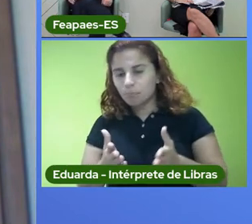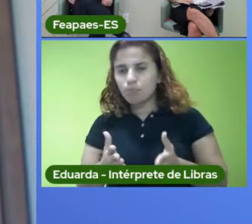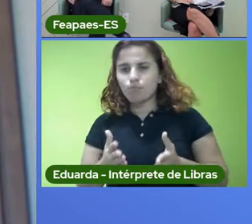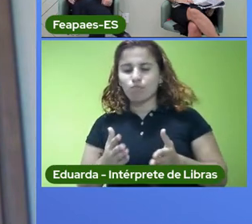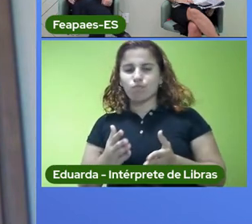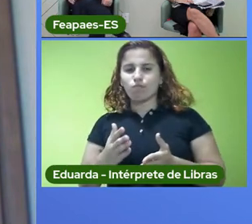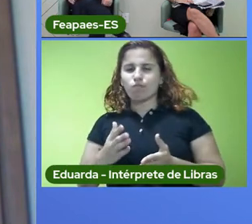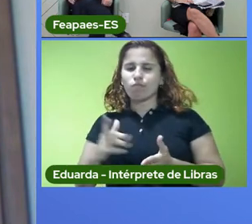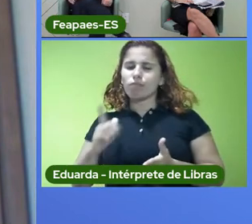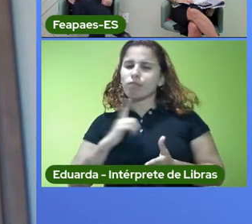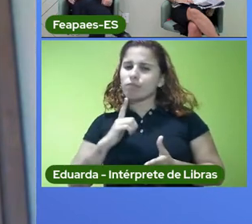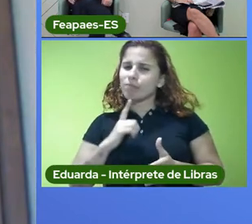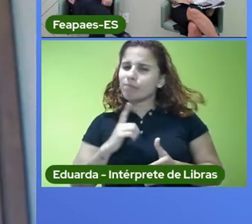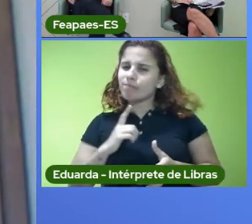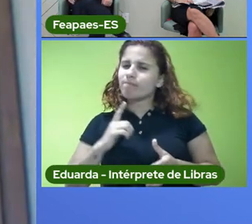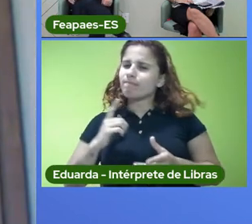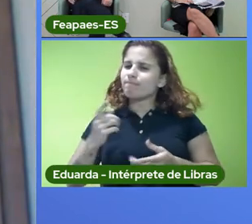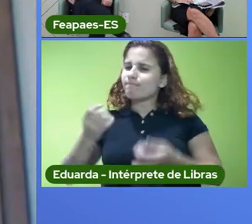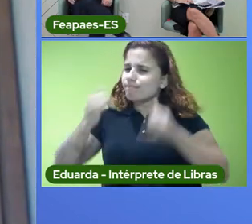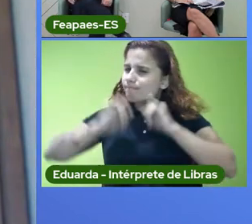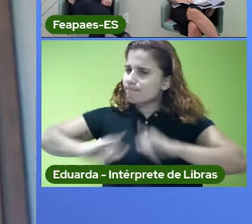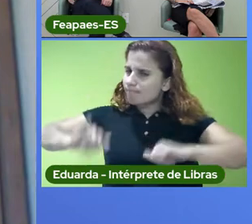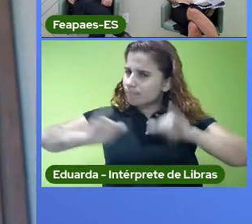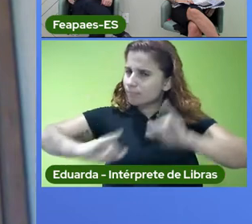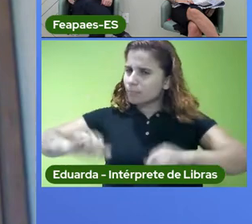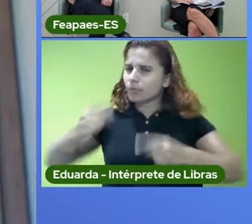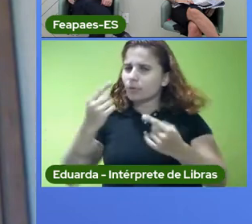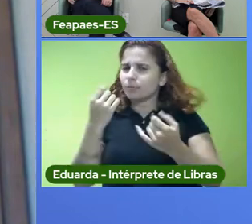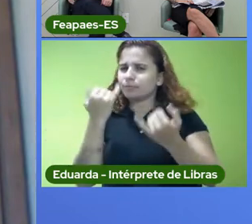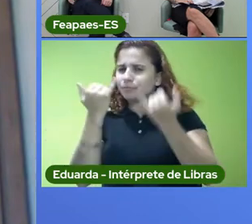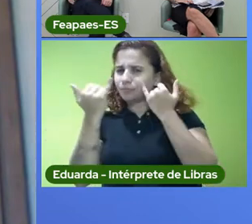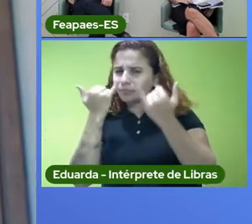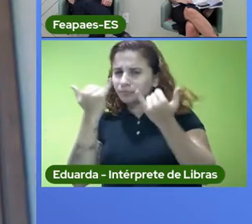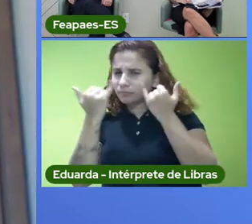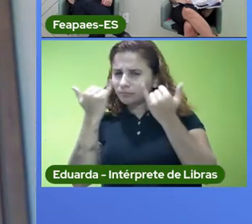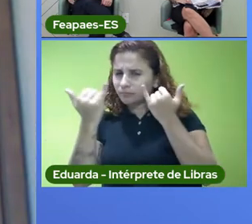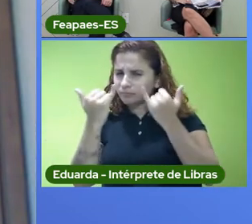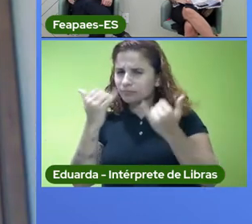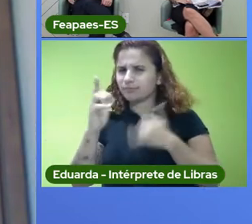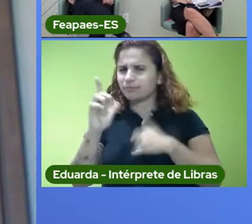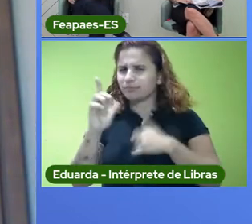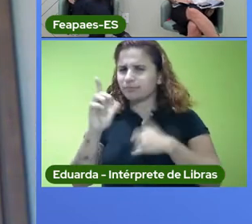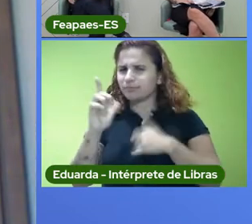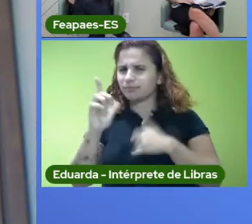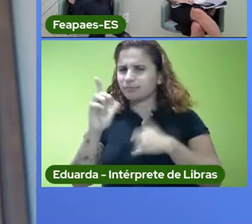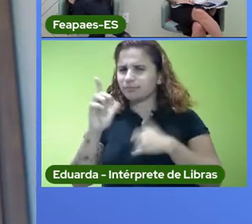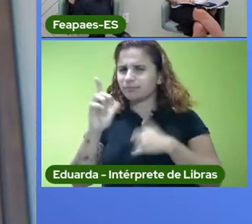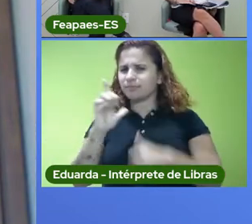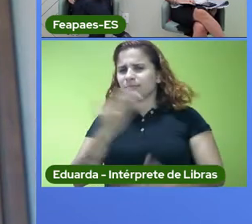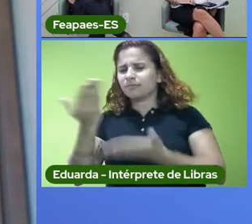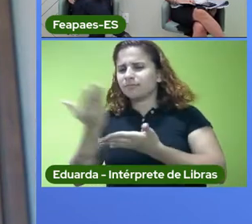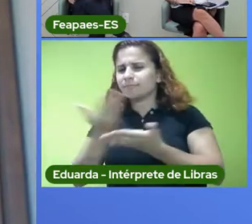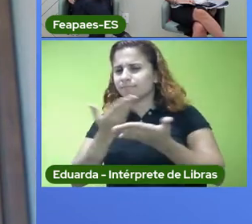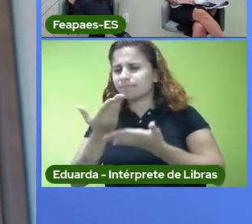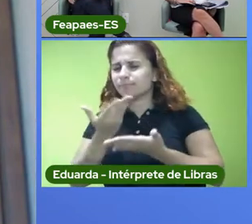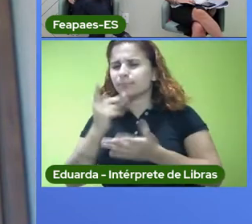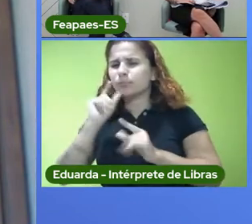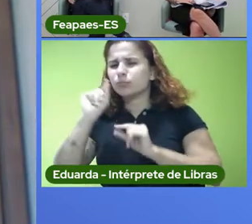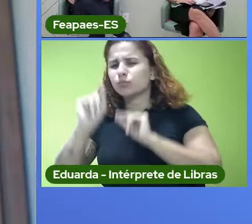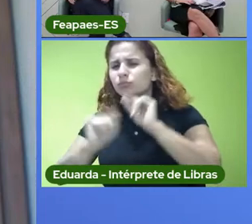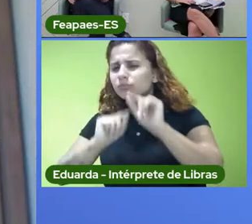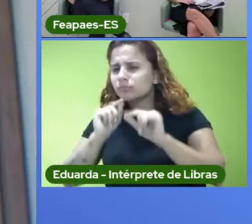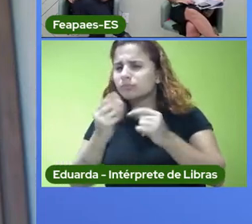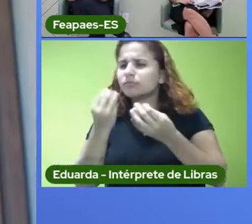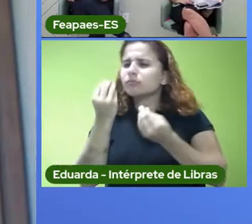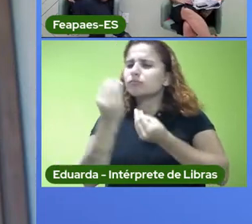socialização das informações, né, de um trabalho de ampla divulgação aí do que é esse benefício, como funciona para